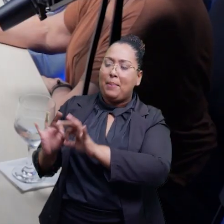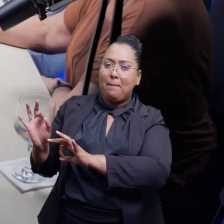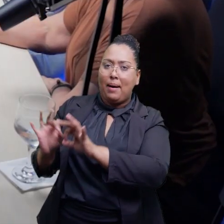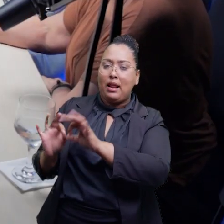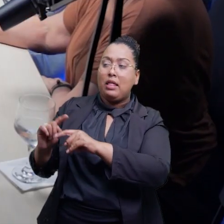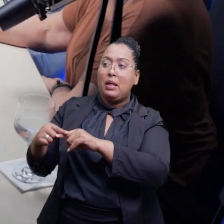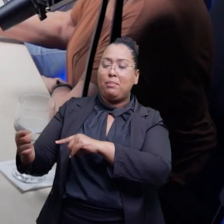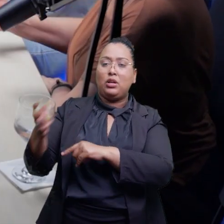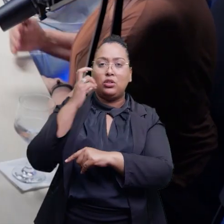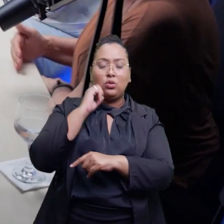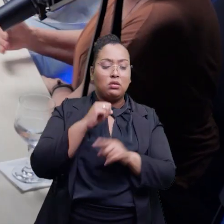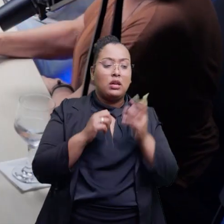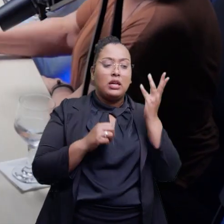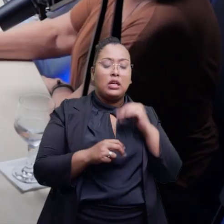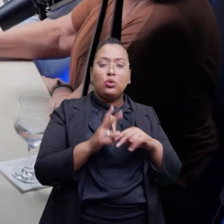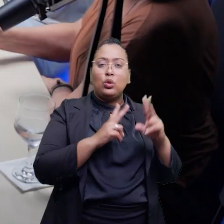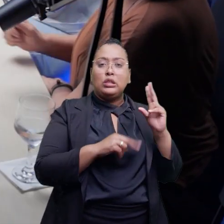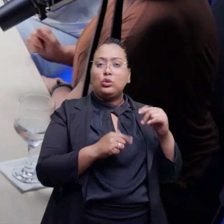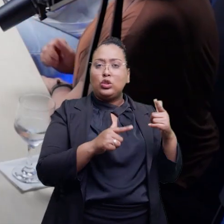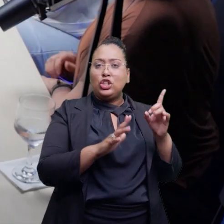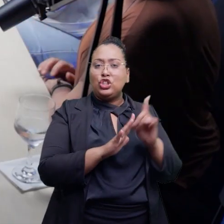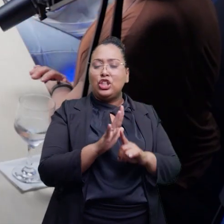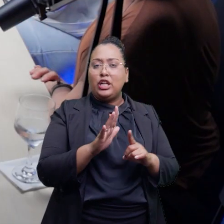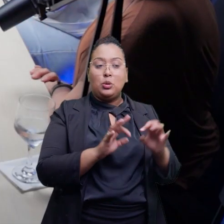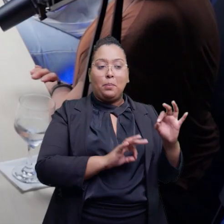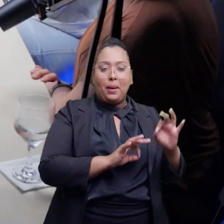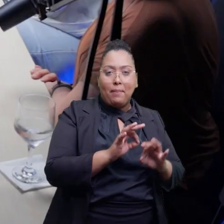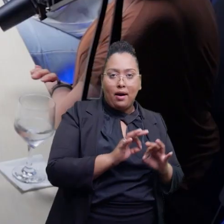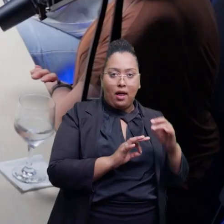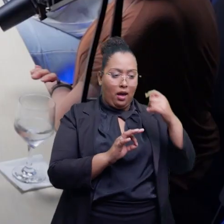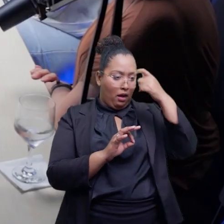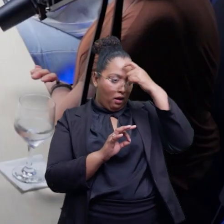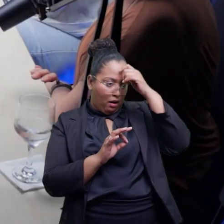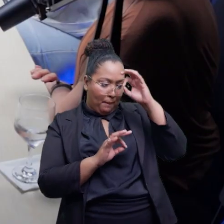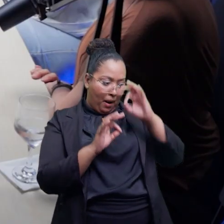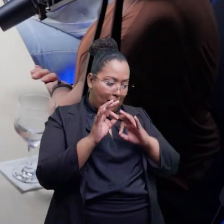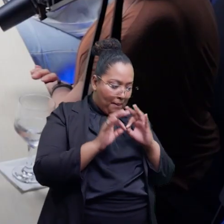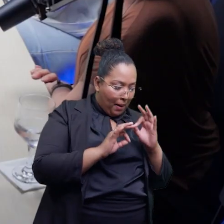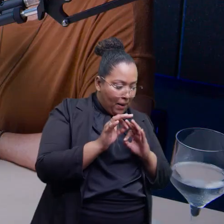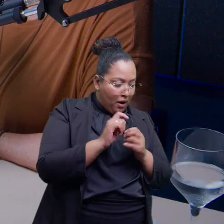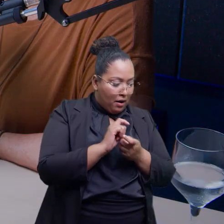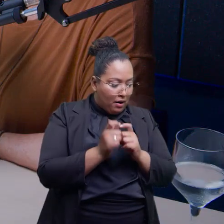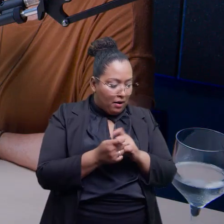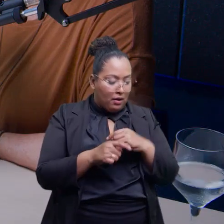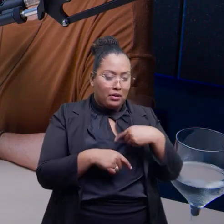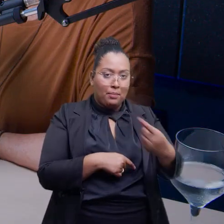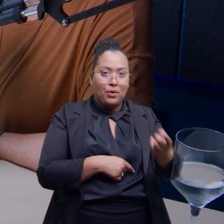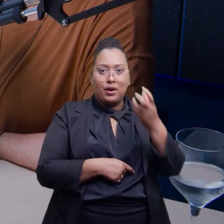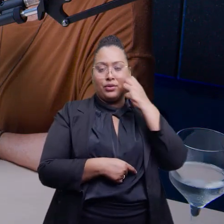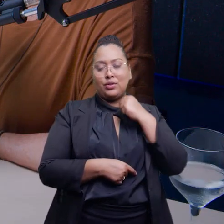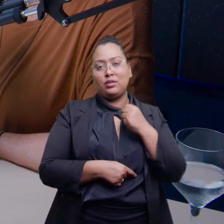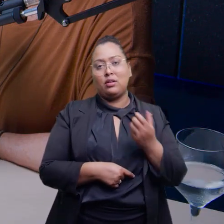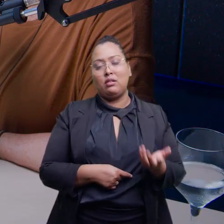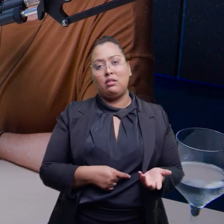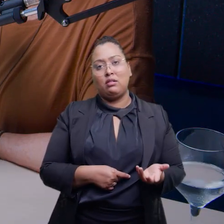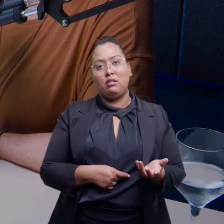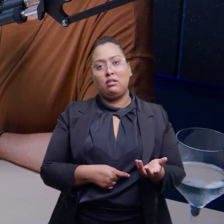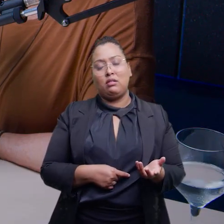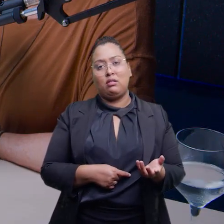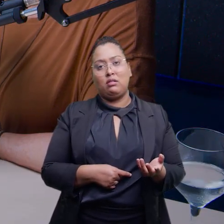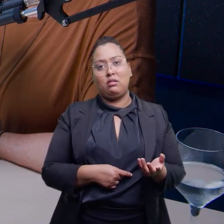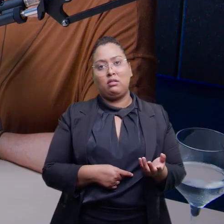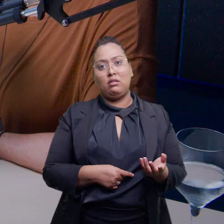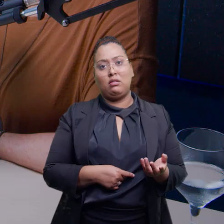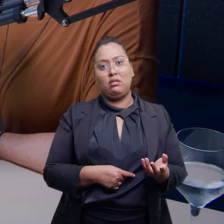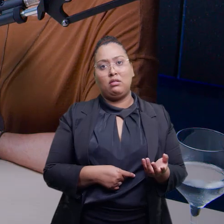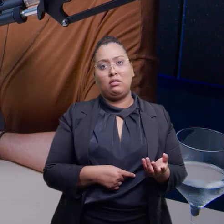preparar para adotar, por que a criança e o adolescente não tem esse direito de se preparar para ser adotado? Né? Não